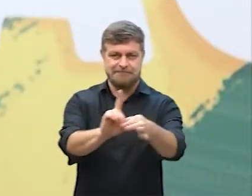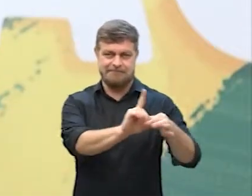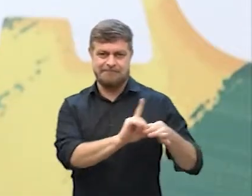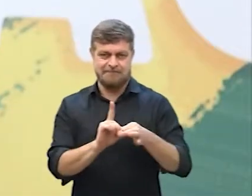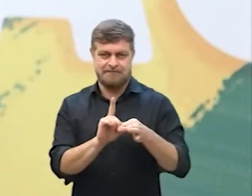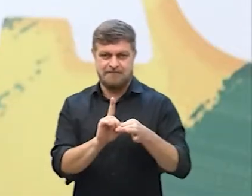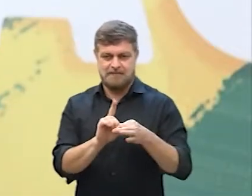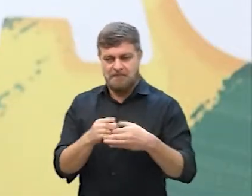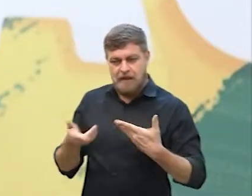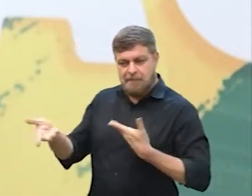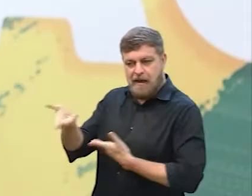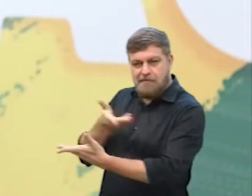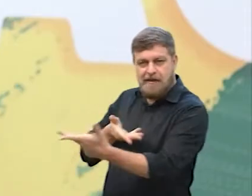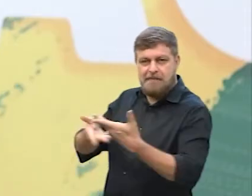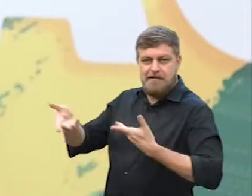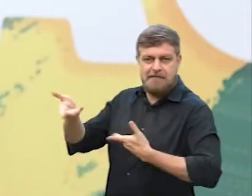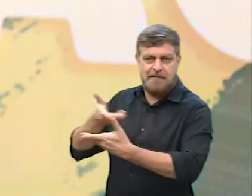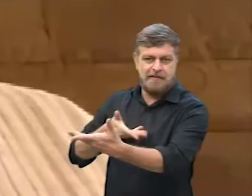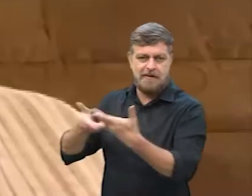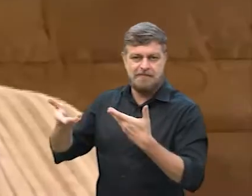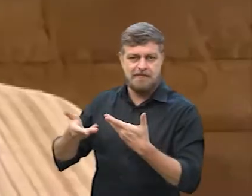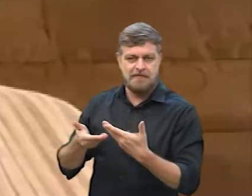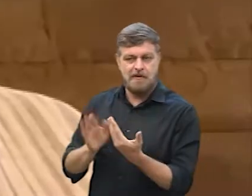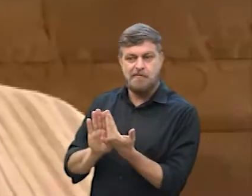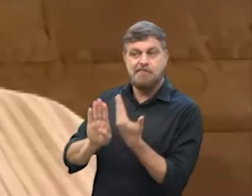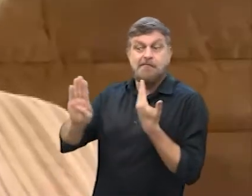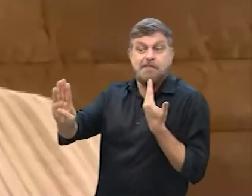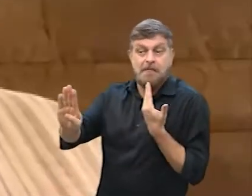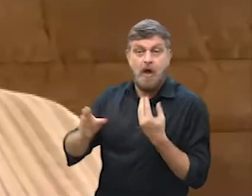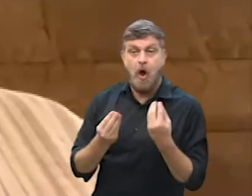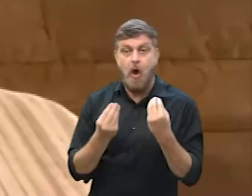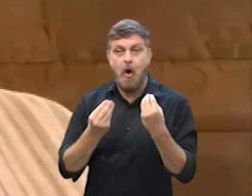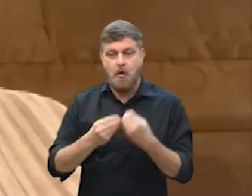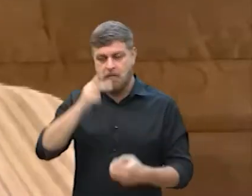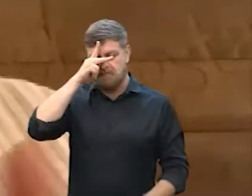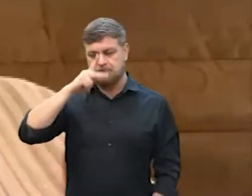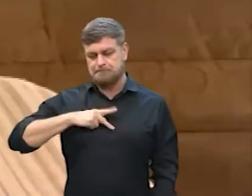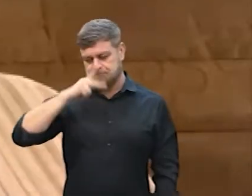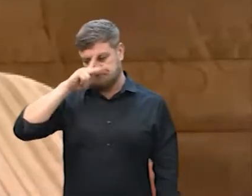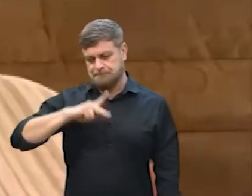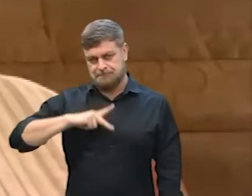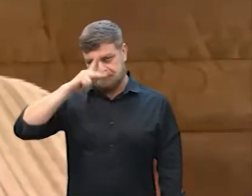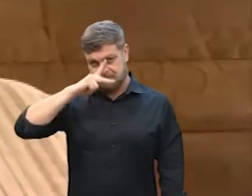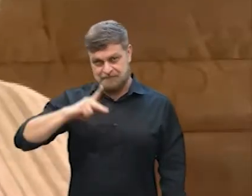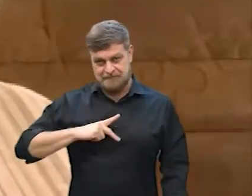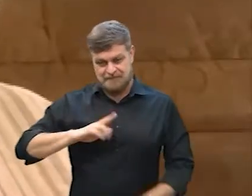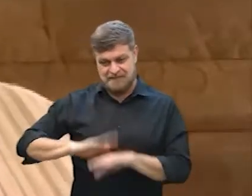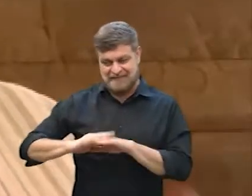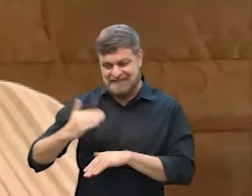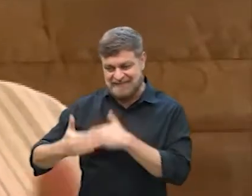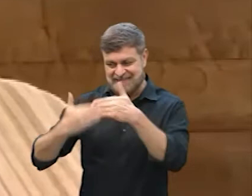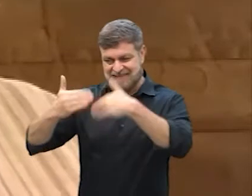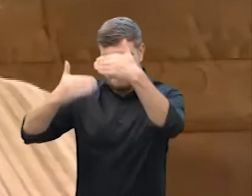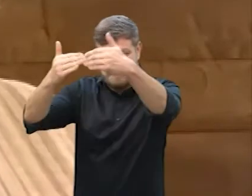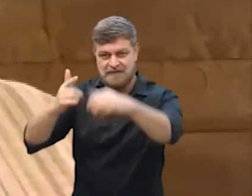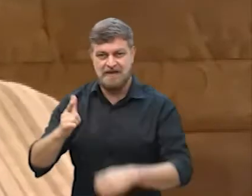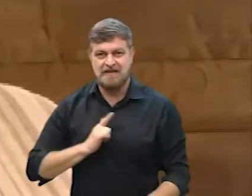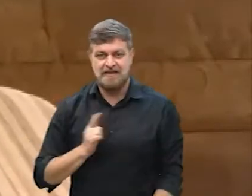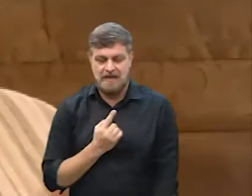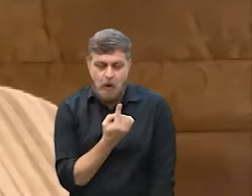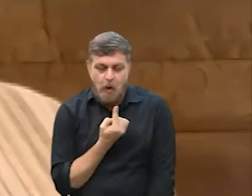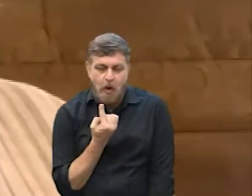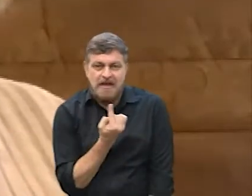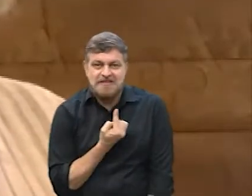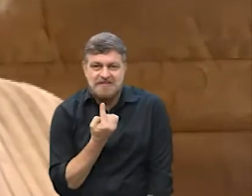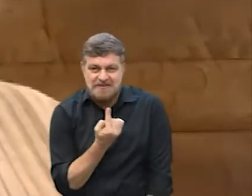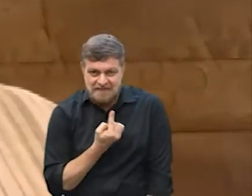outro que convive conosco. Então, esse é o grande problema da meritocracia. Ela está assentada no